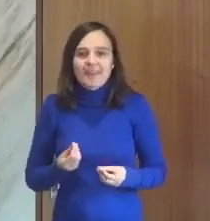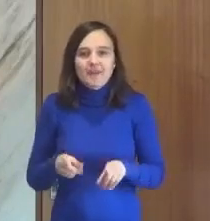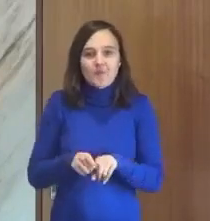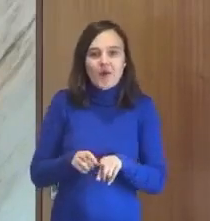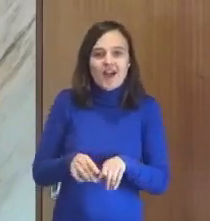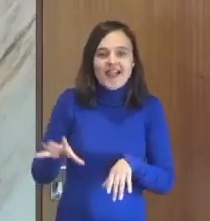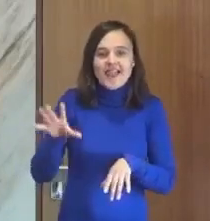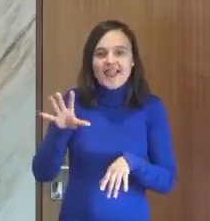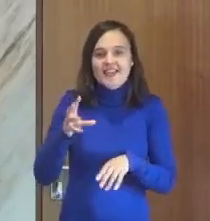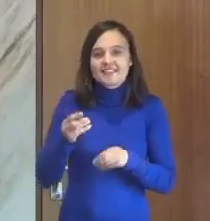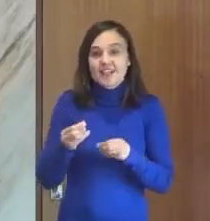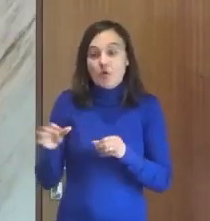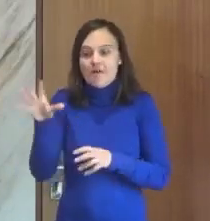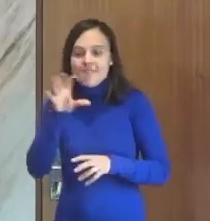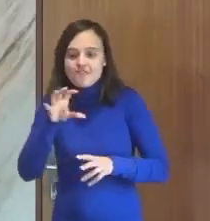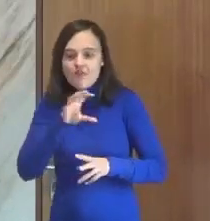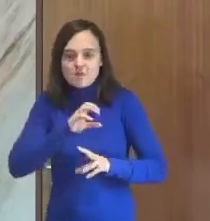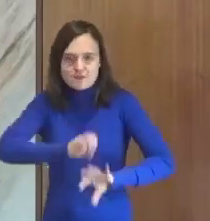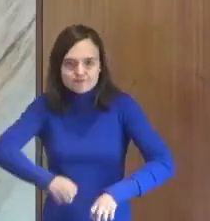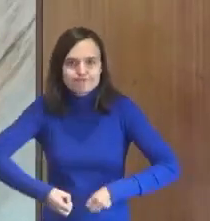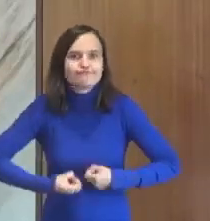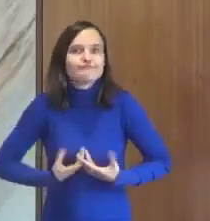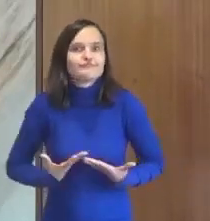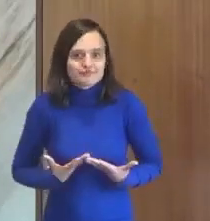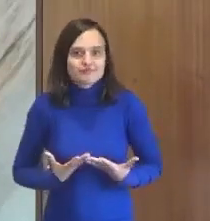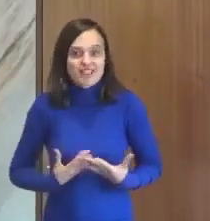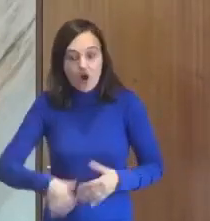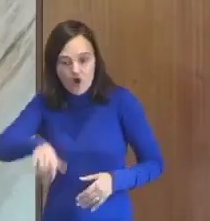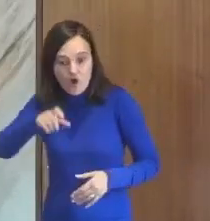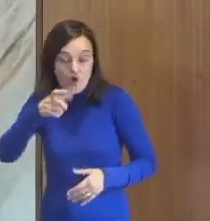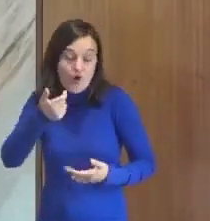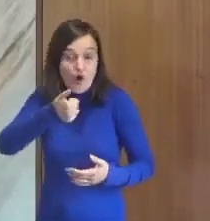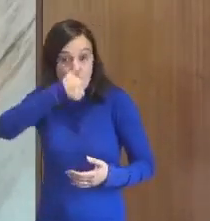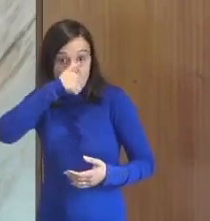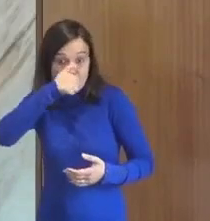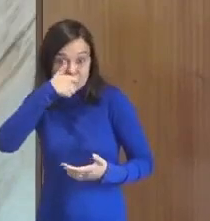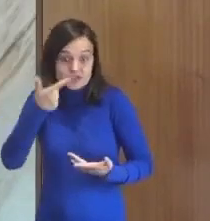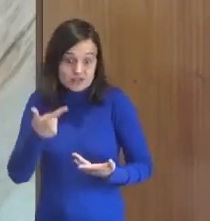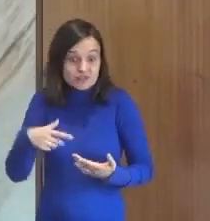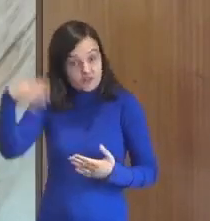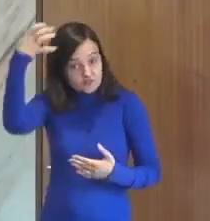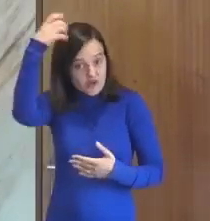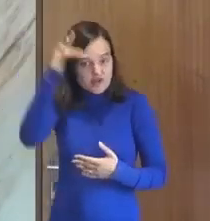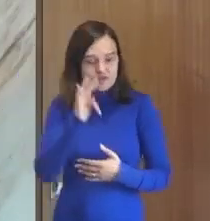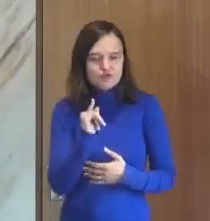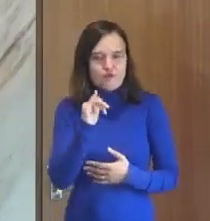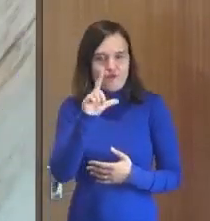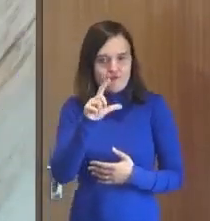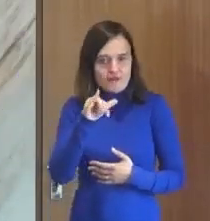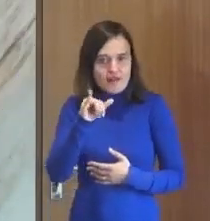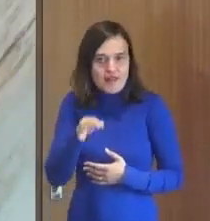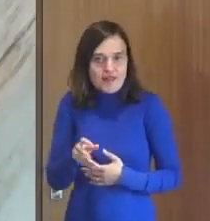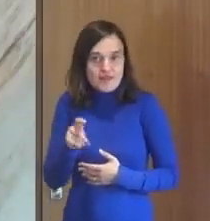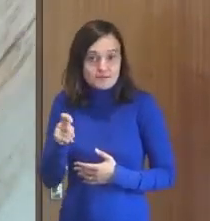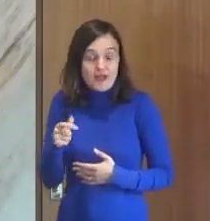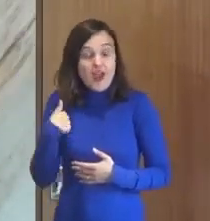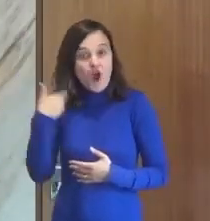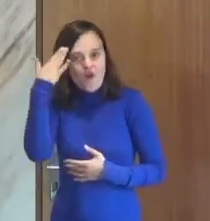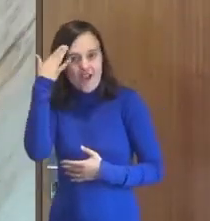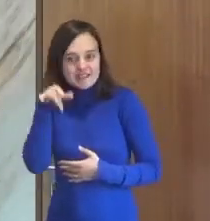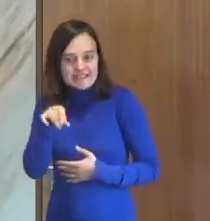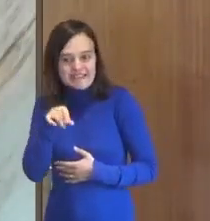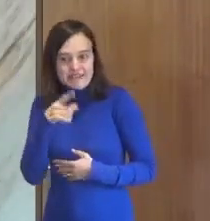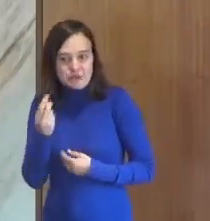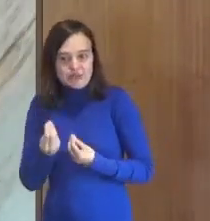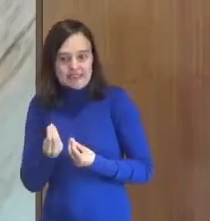forma de reação à ocupação dos filipos em relação a Portugal, eu penso que isso é capaz de ter